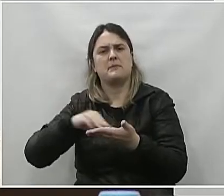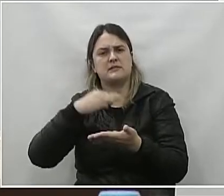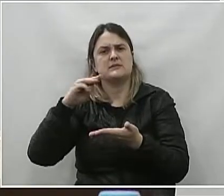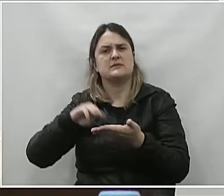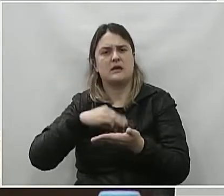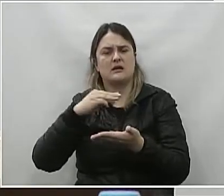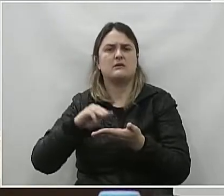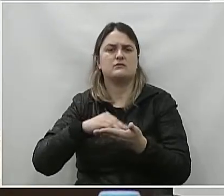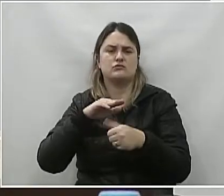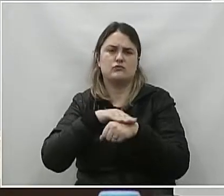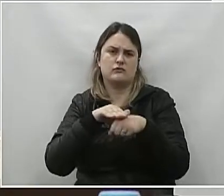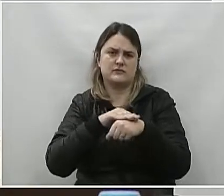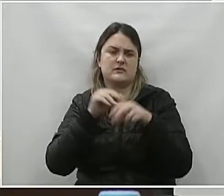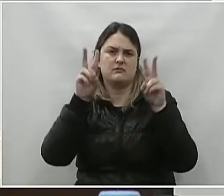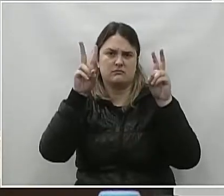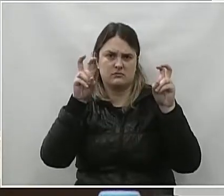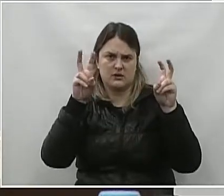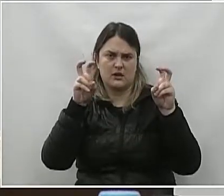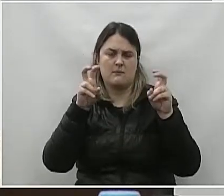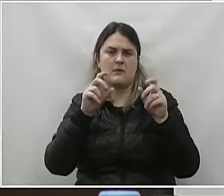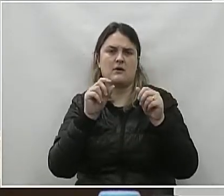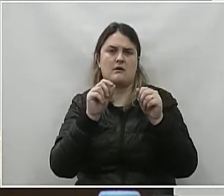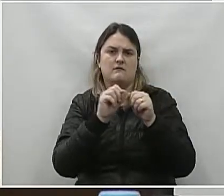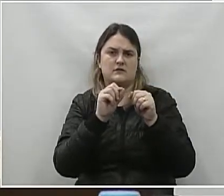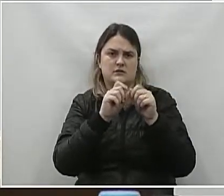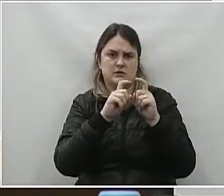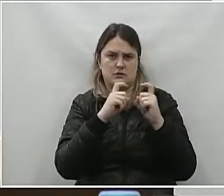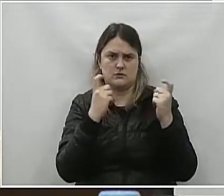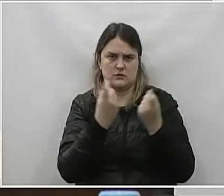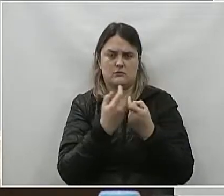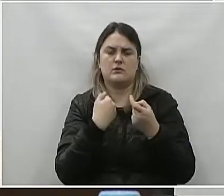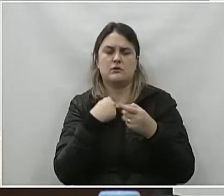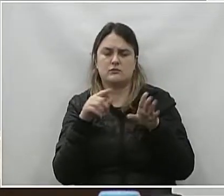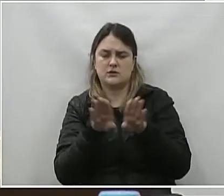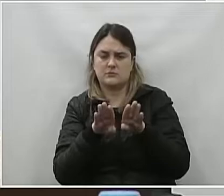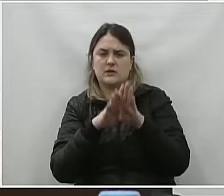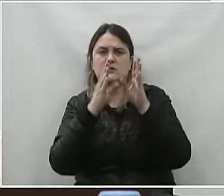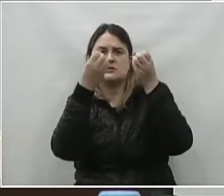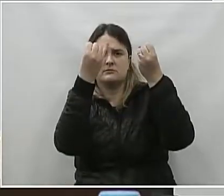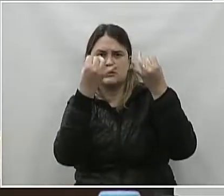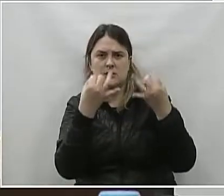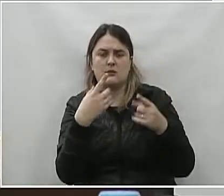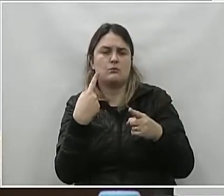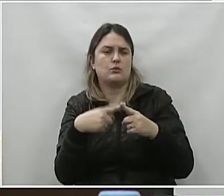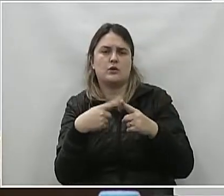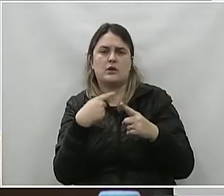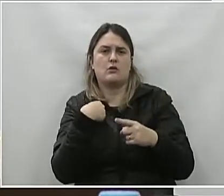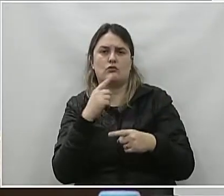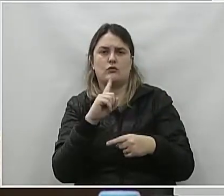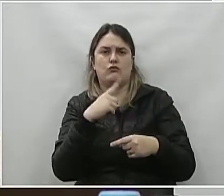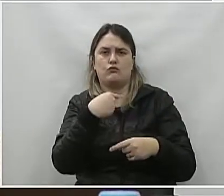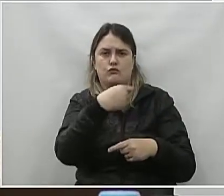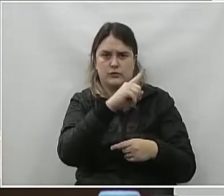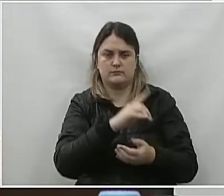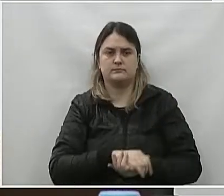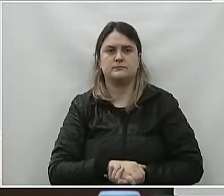sobre a referida reunião, eu também justifiquei a minha ausência.